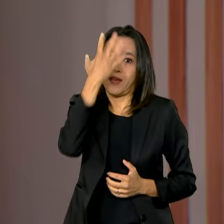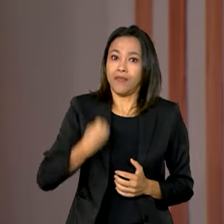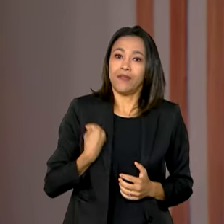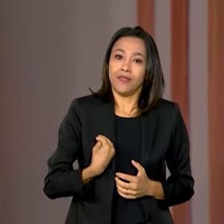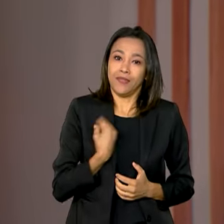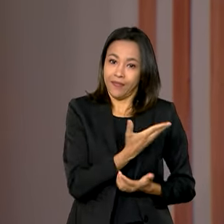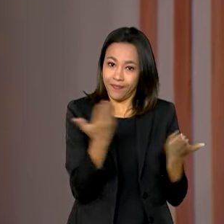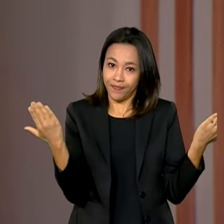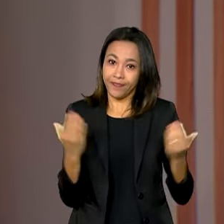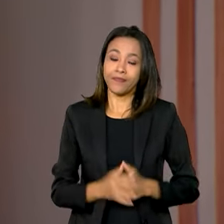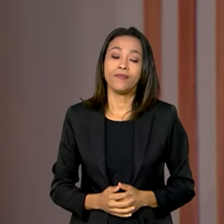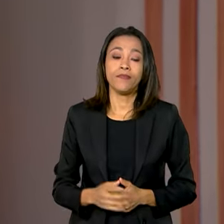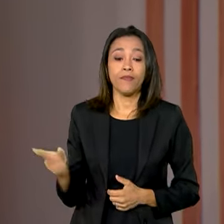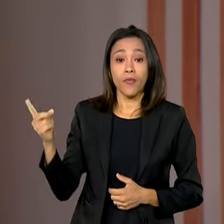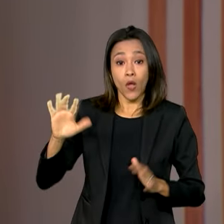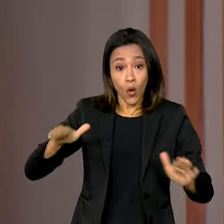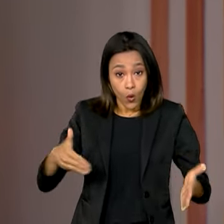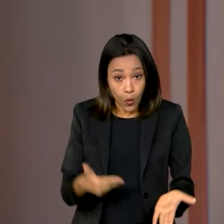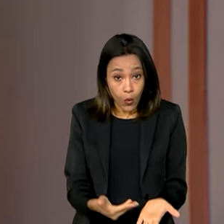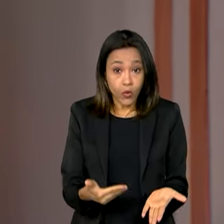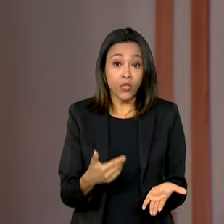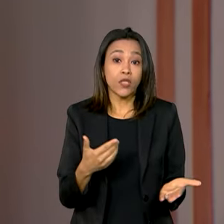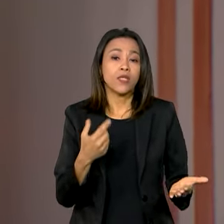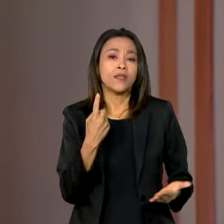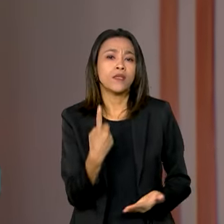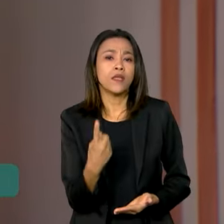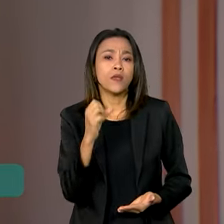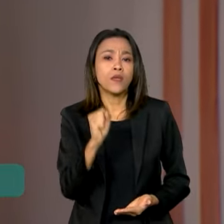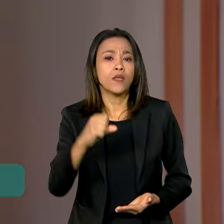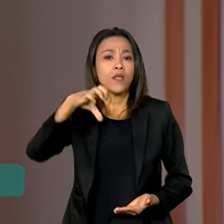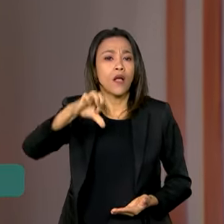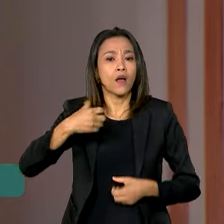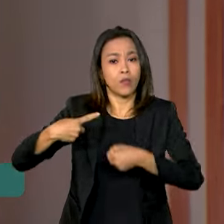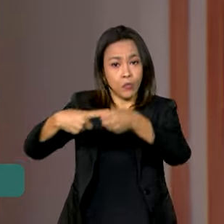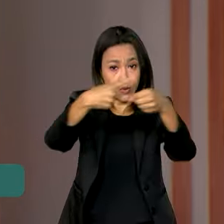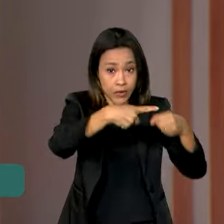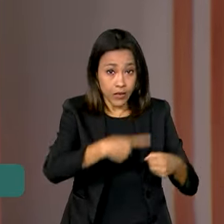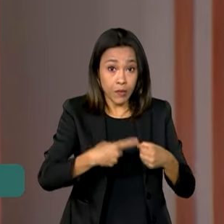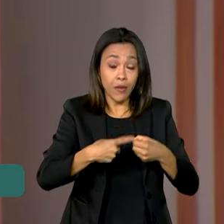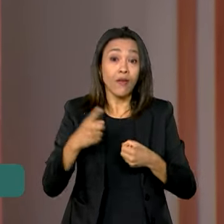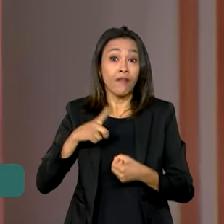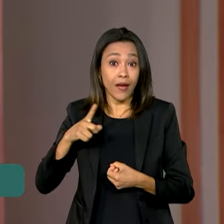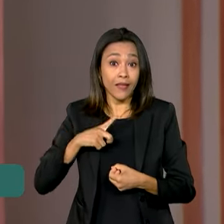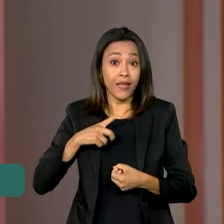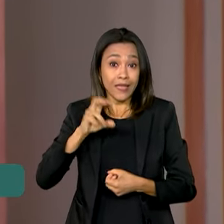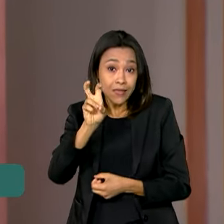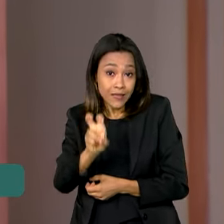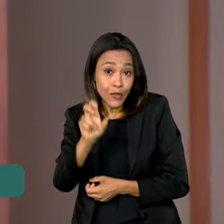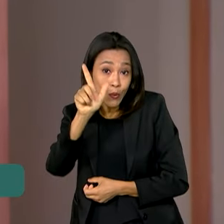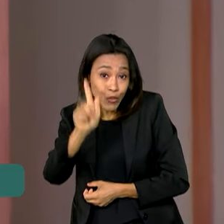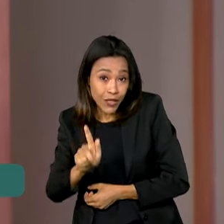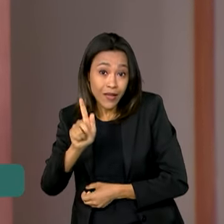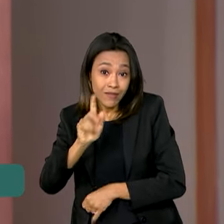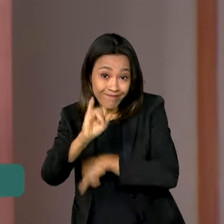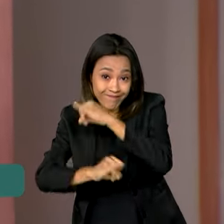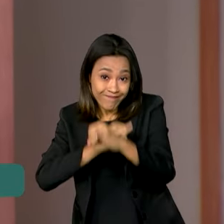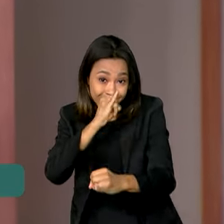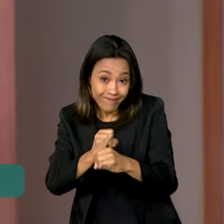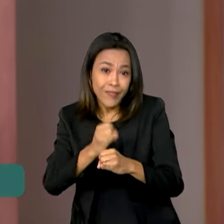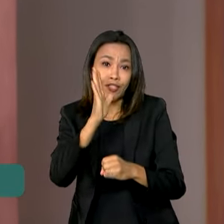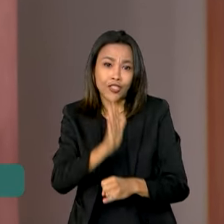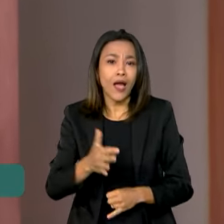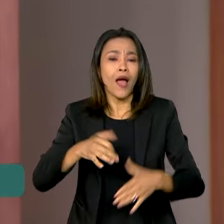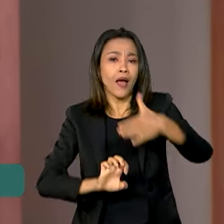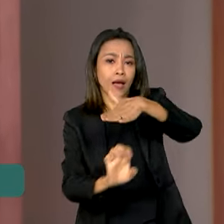A partir de hoje, 189 municípios vão poder receber o sinal 5G. As empresas de telefonia já podem pedir